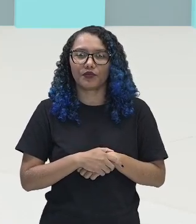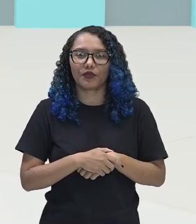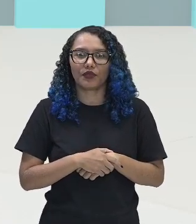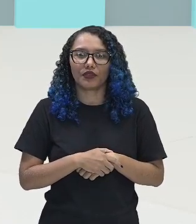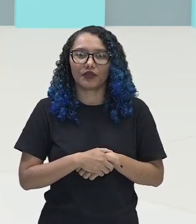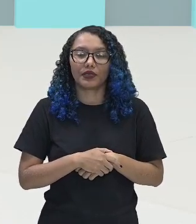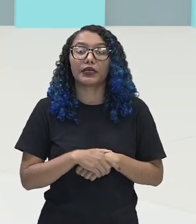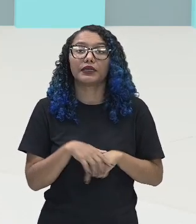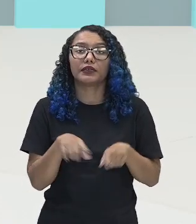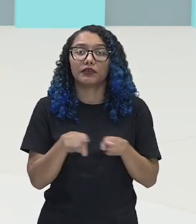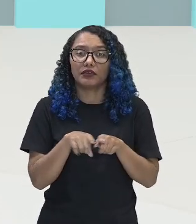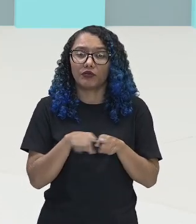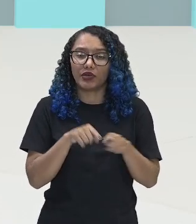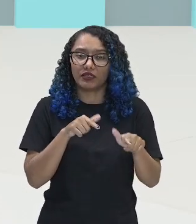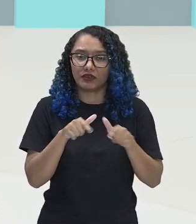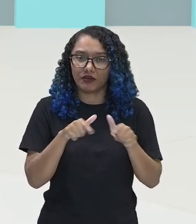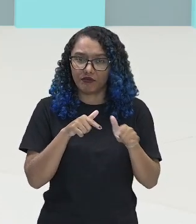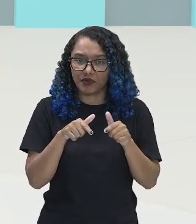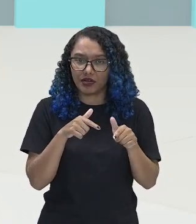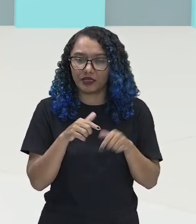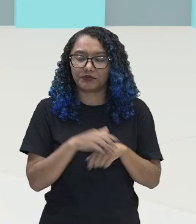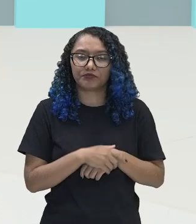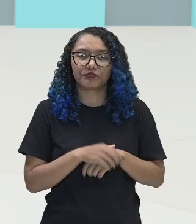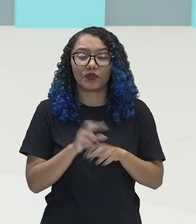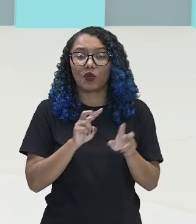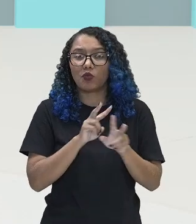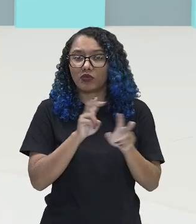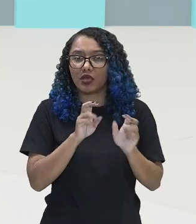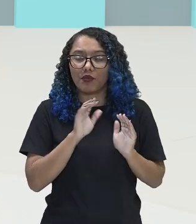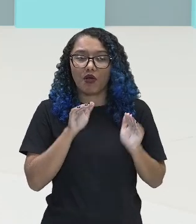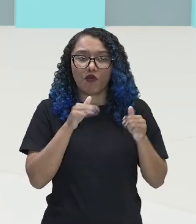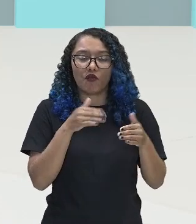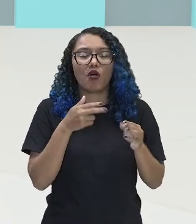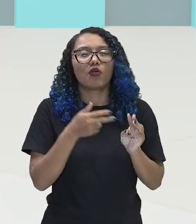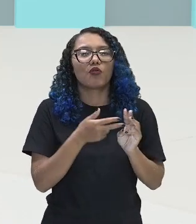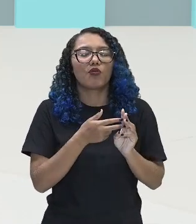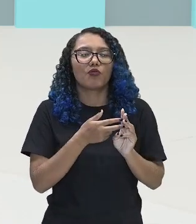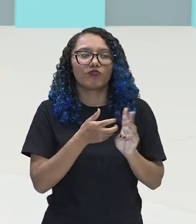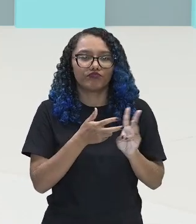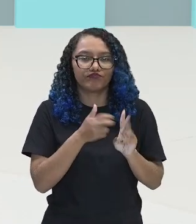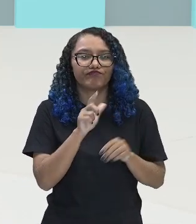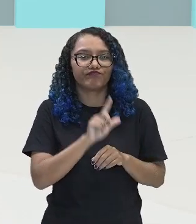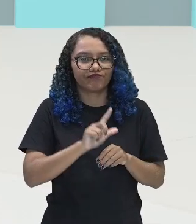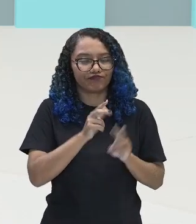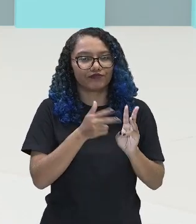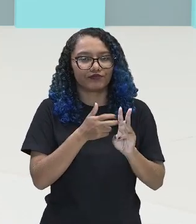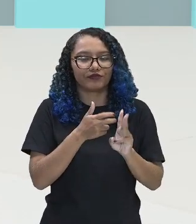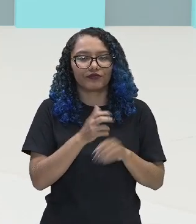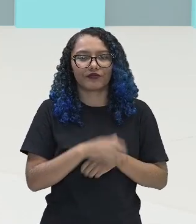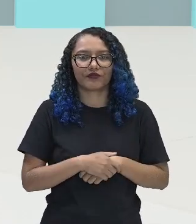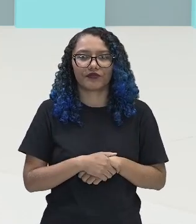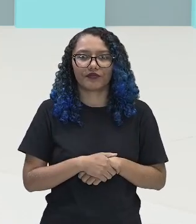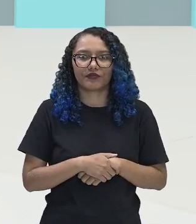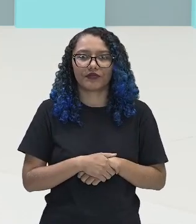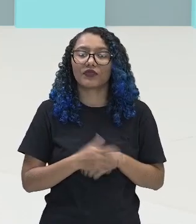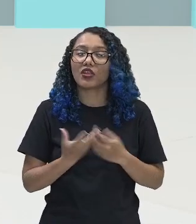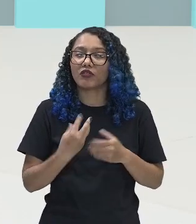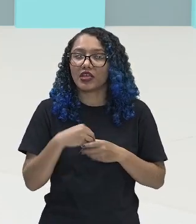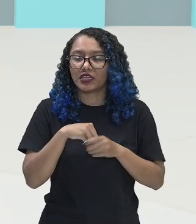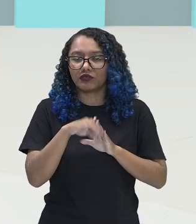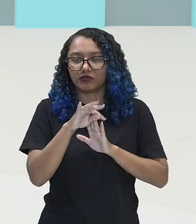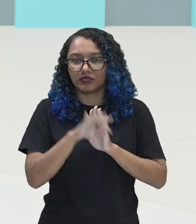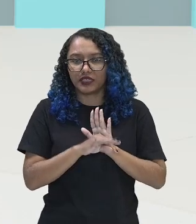também trabalha com temas voltados para a literatura indígena. Afinal, como ela já bem disse no texto, eu estou aqui para apresentar a